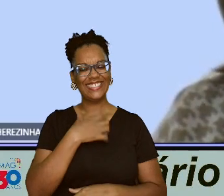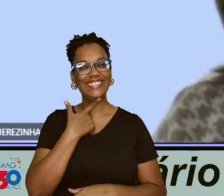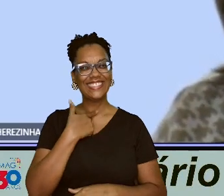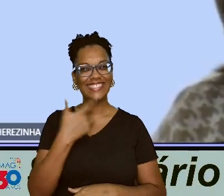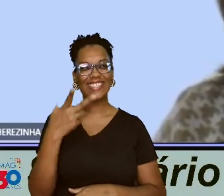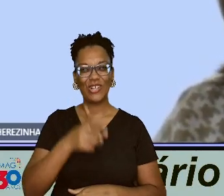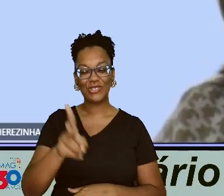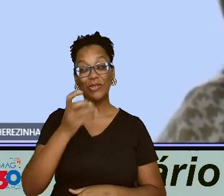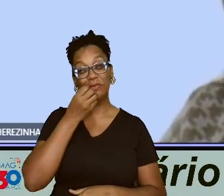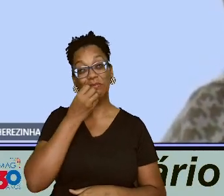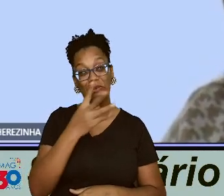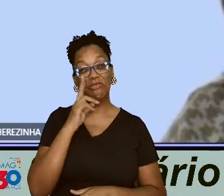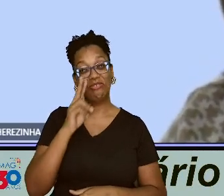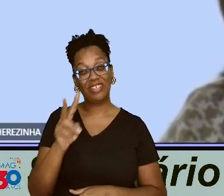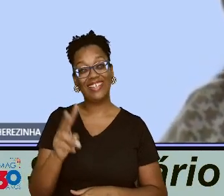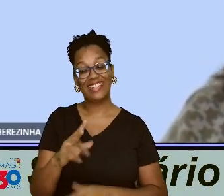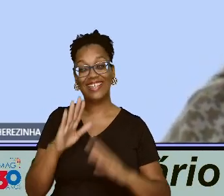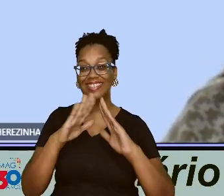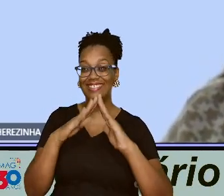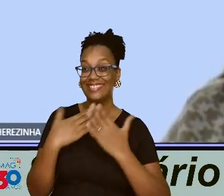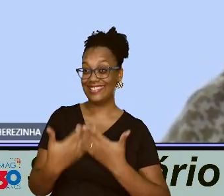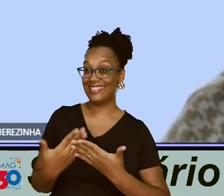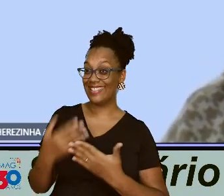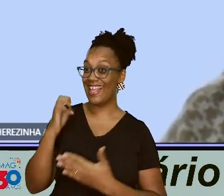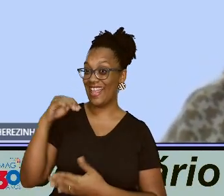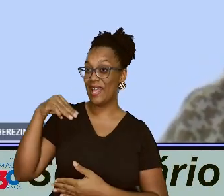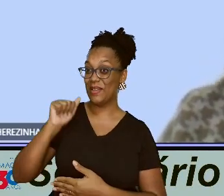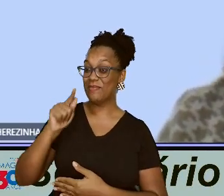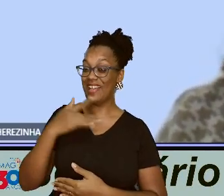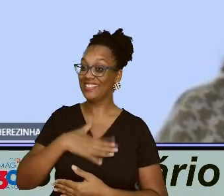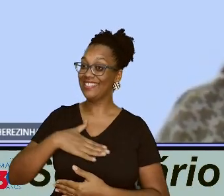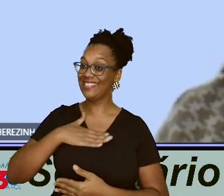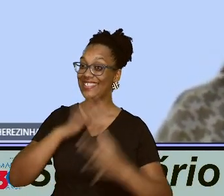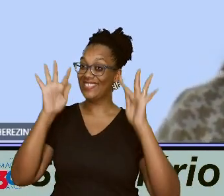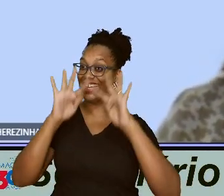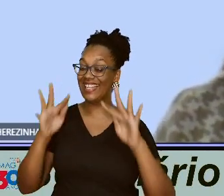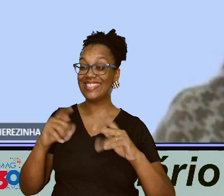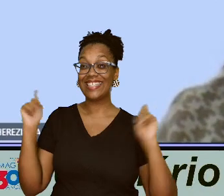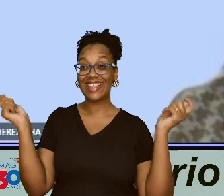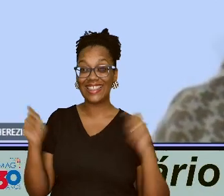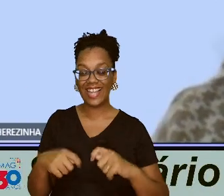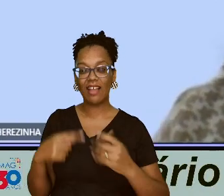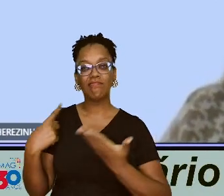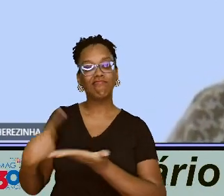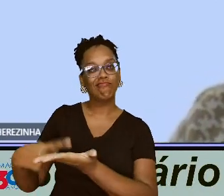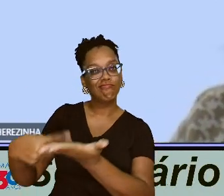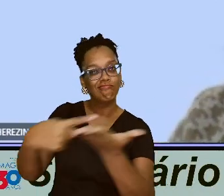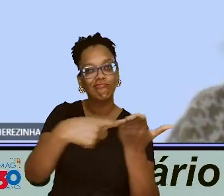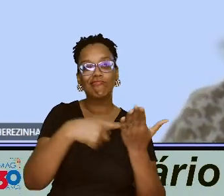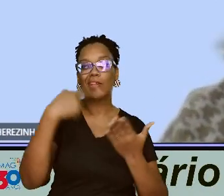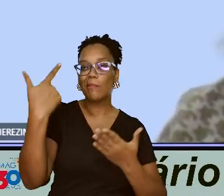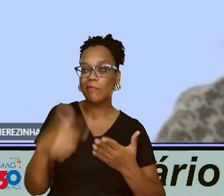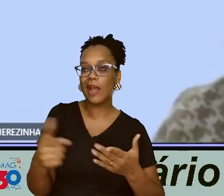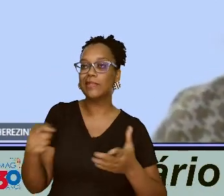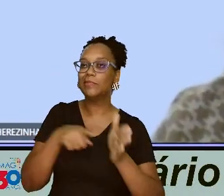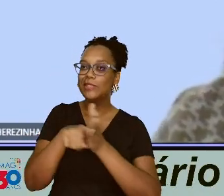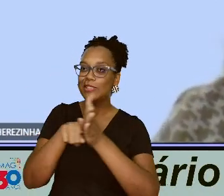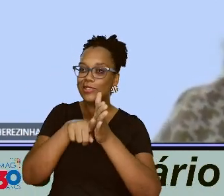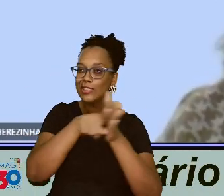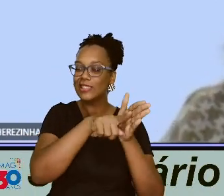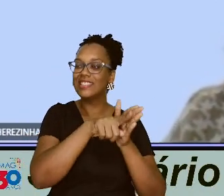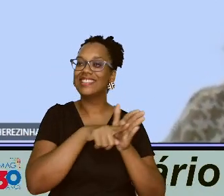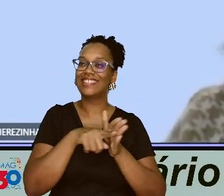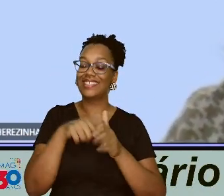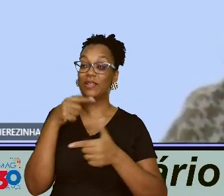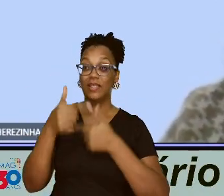ver isso, e a escola fica muito feliz, porque vamos poder estabelecer novas pesquisas, né? E esse trabalho